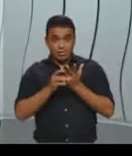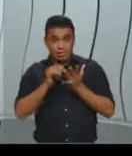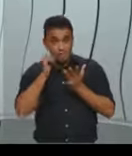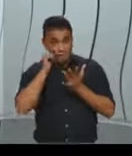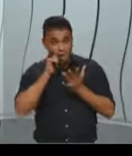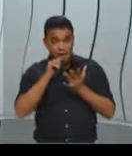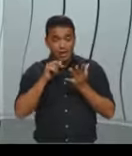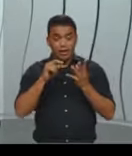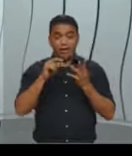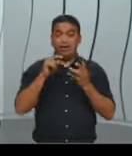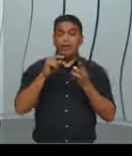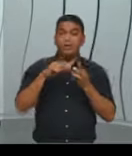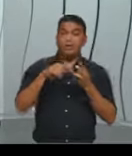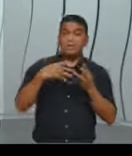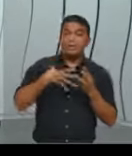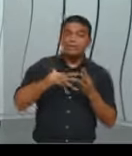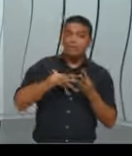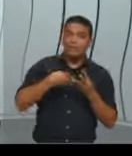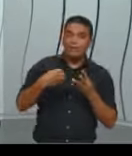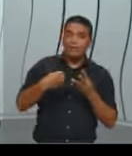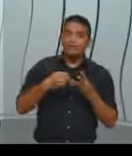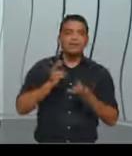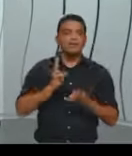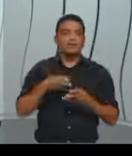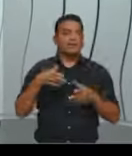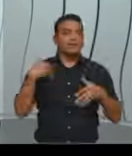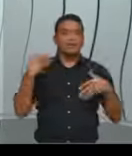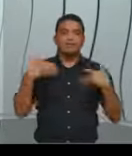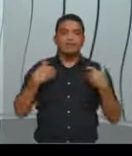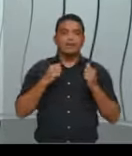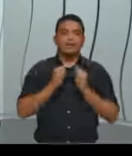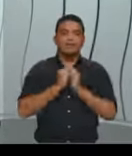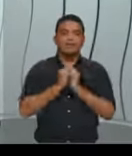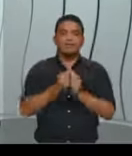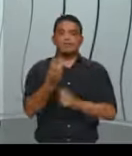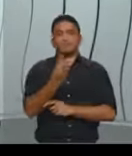gente sai eu, minha esposa e meu filho.